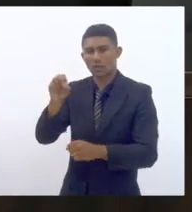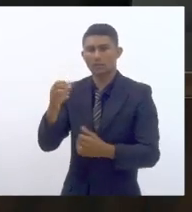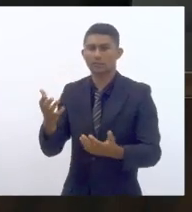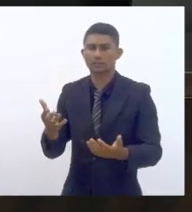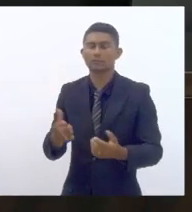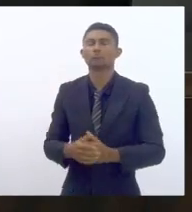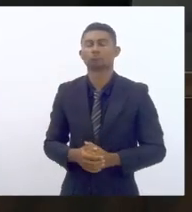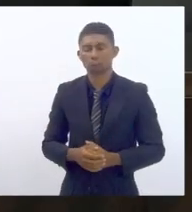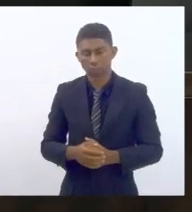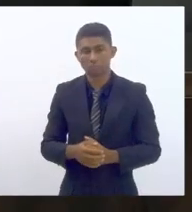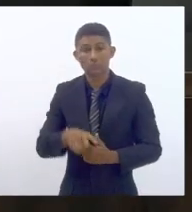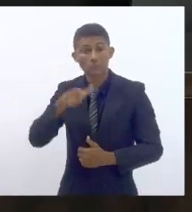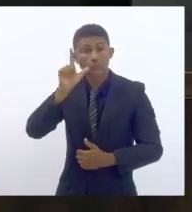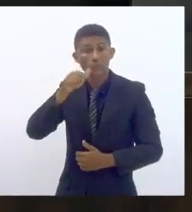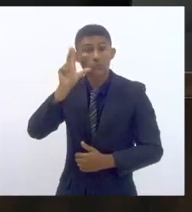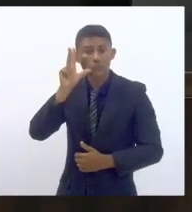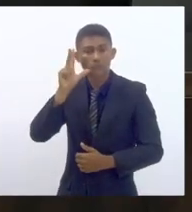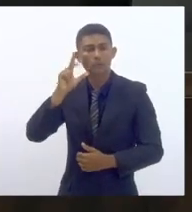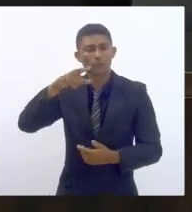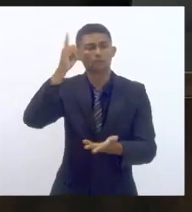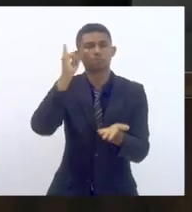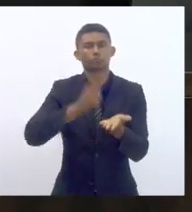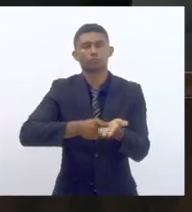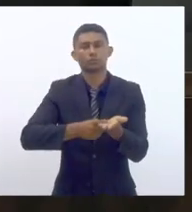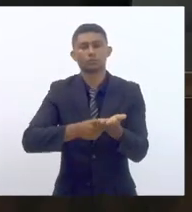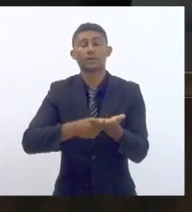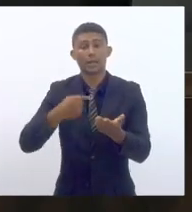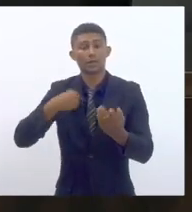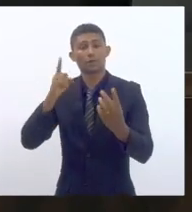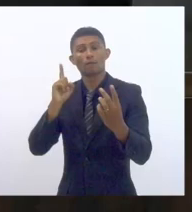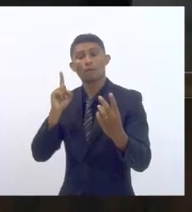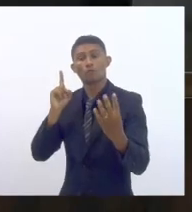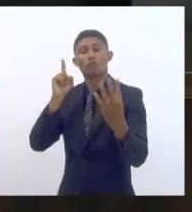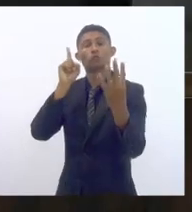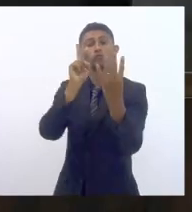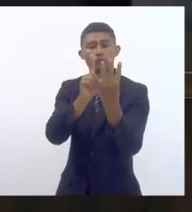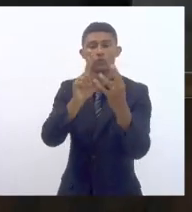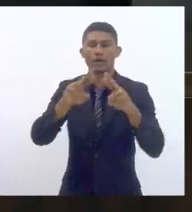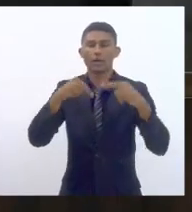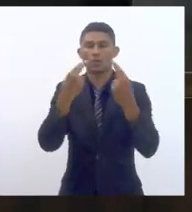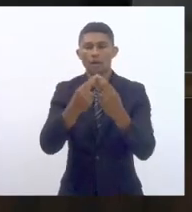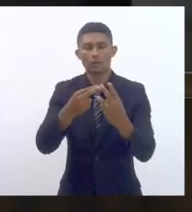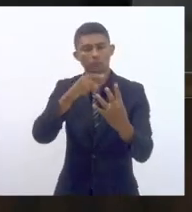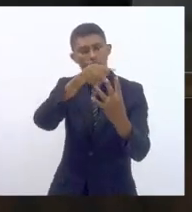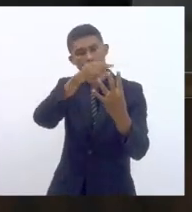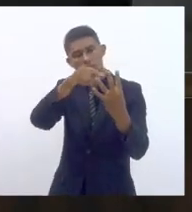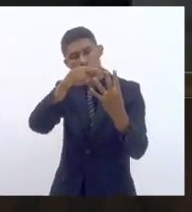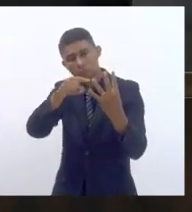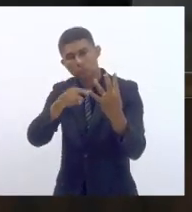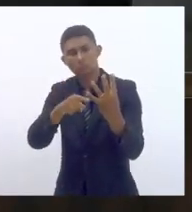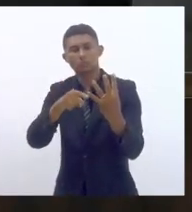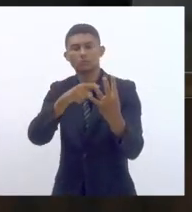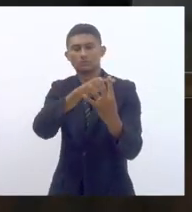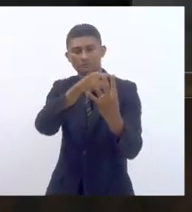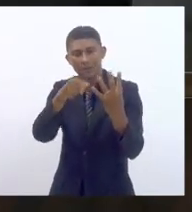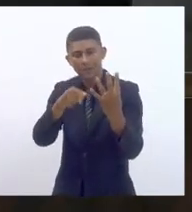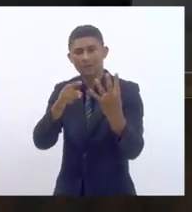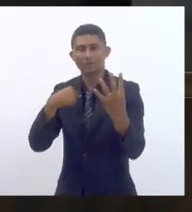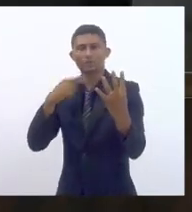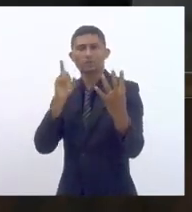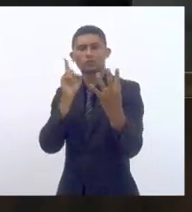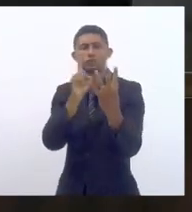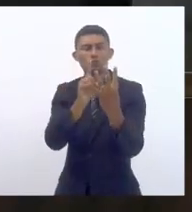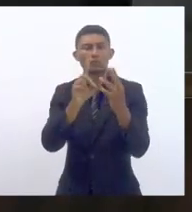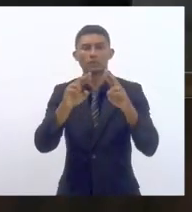ontem no governo, numa reunião que eu participei, secretário de Fazenda, secretário da Polícia Civil, secretário da Polícia Militar